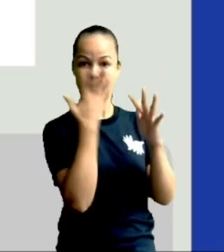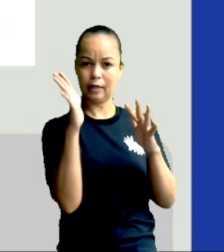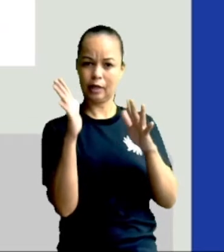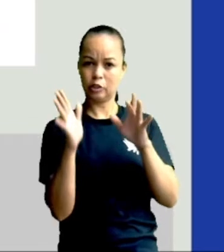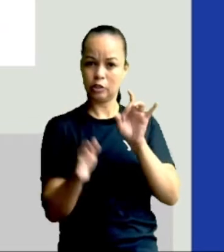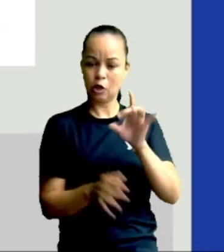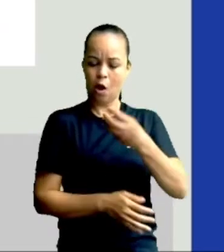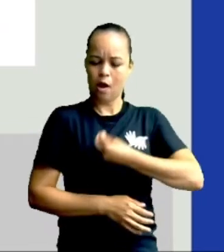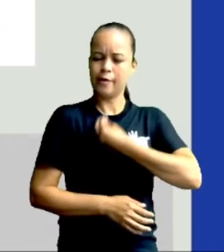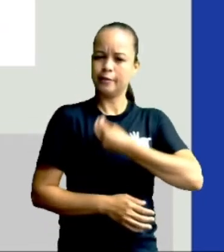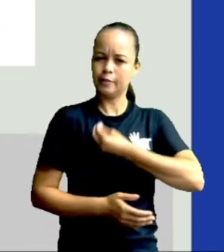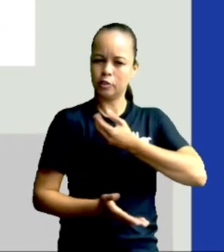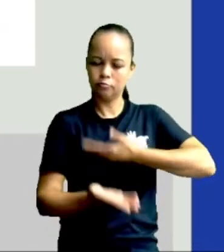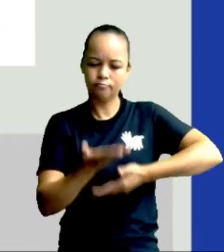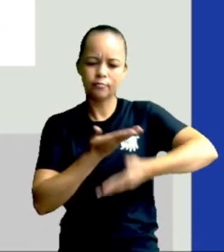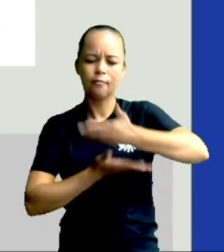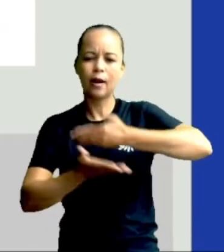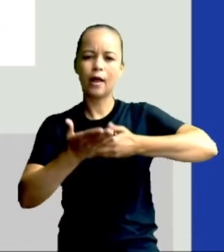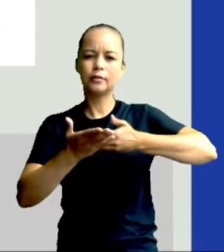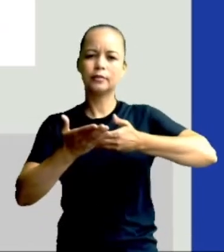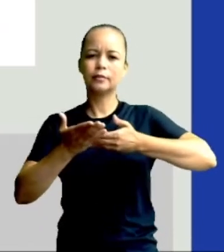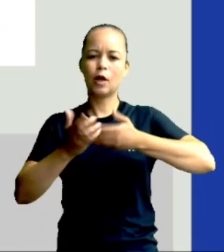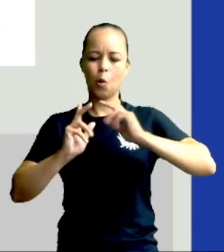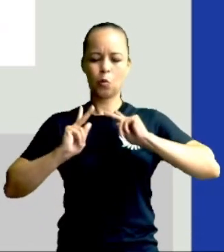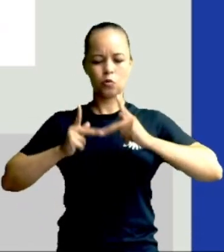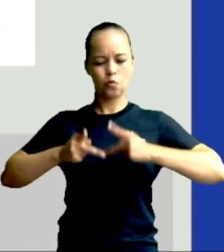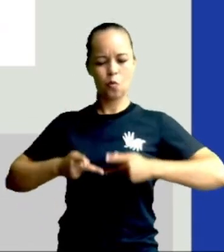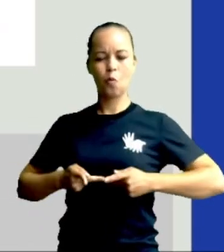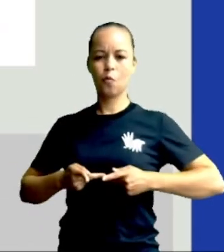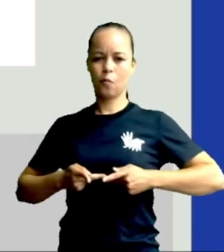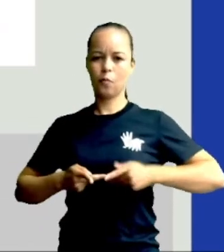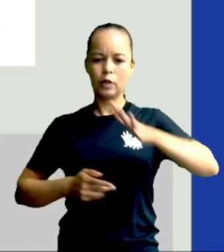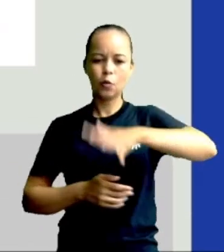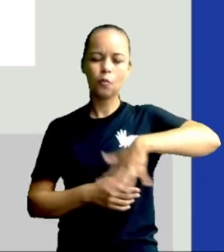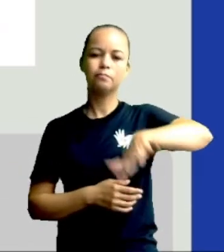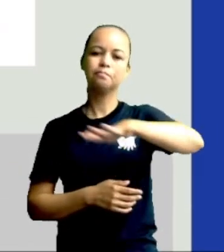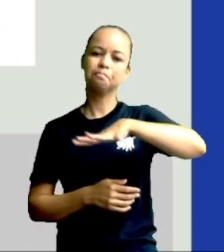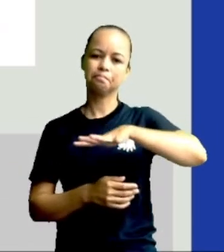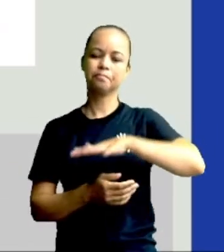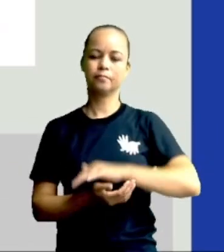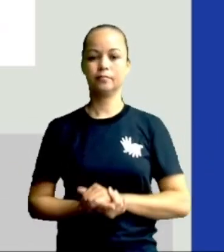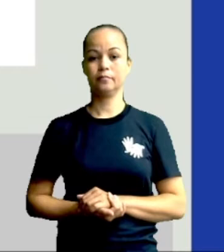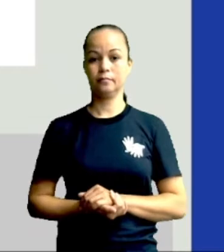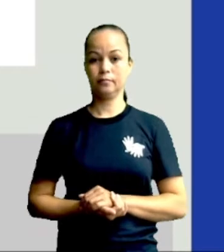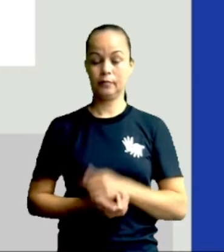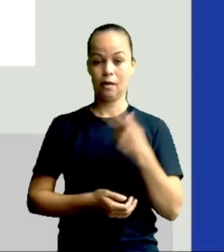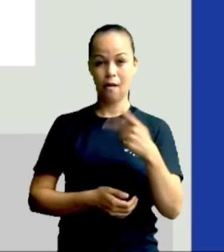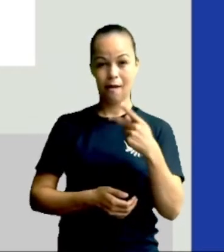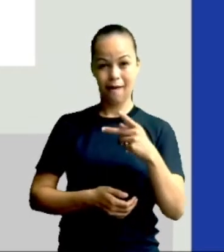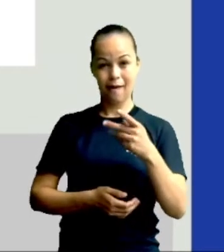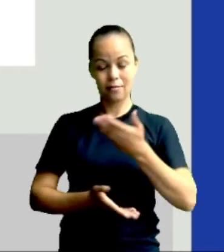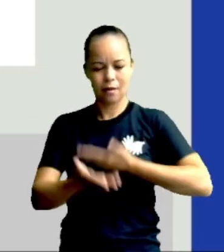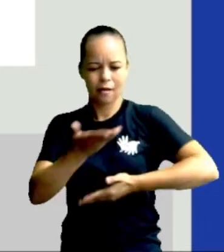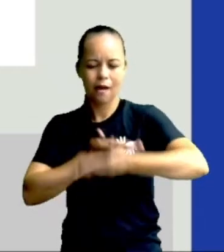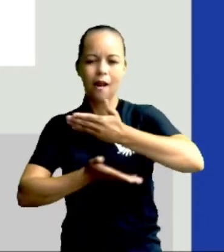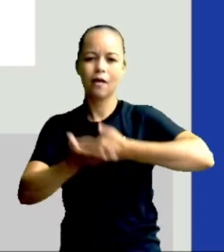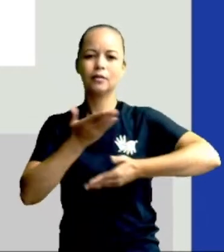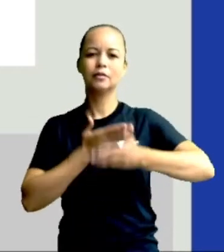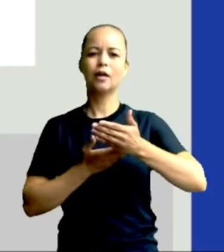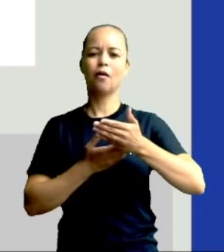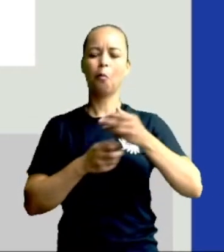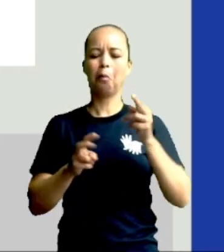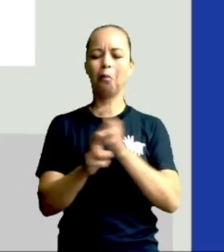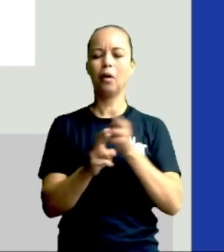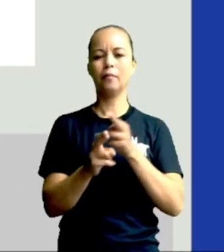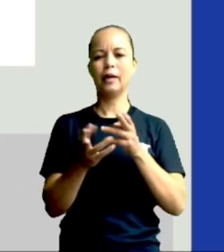existe na relação do homem com o meio. E essa relação é sempre repleta